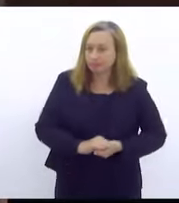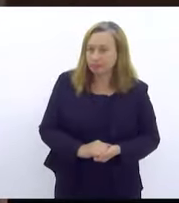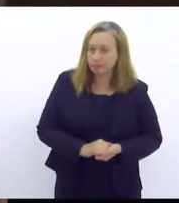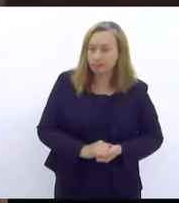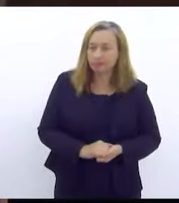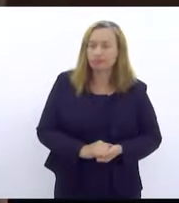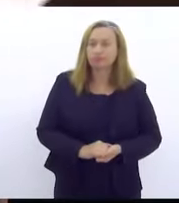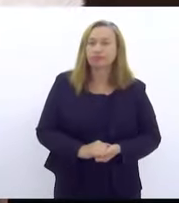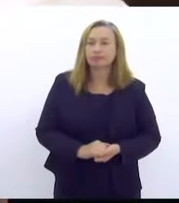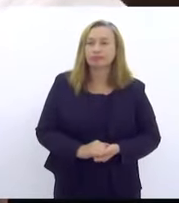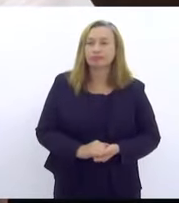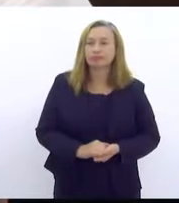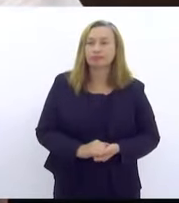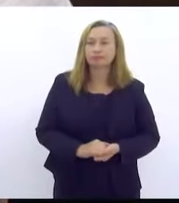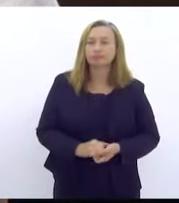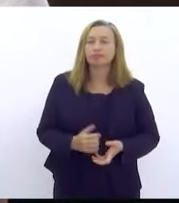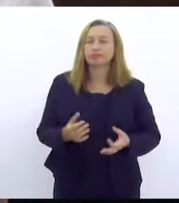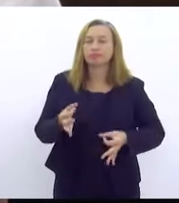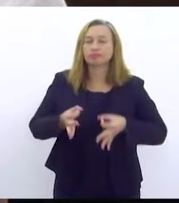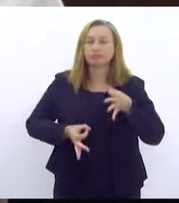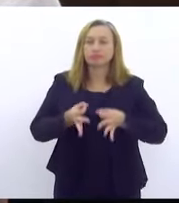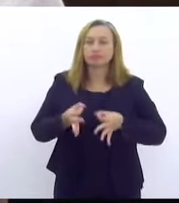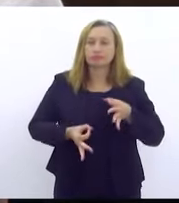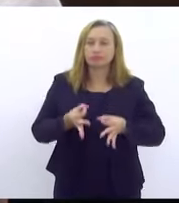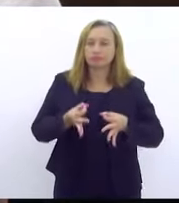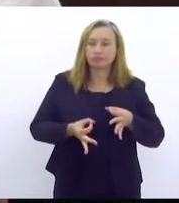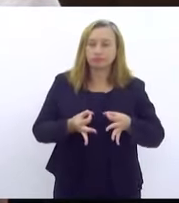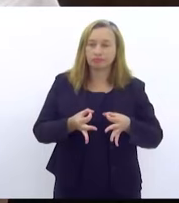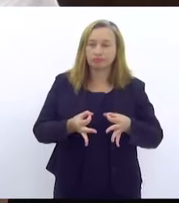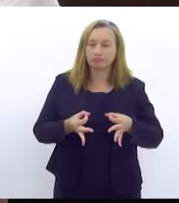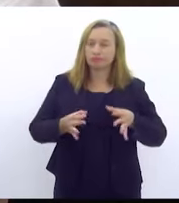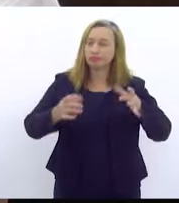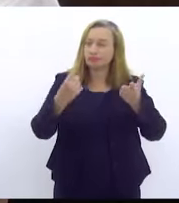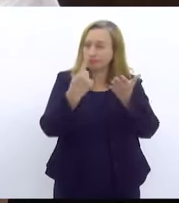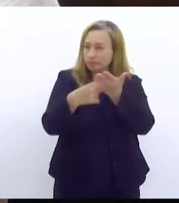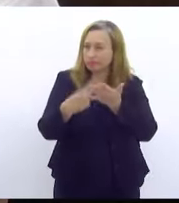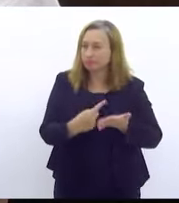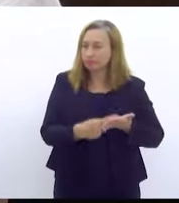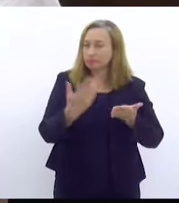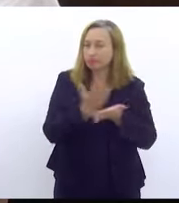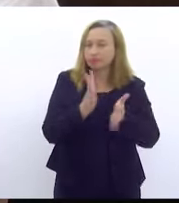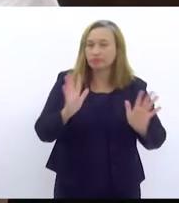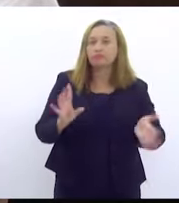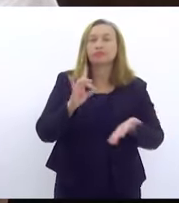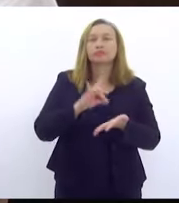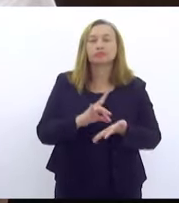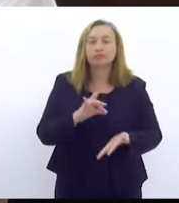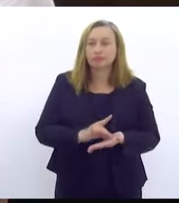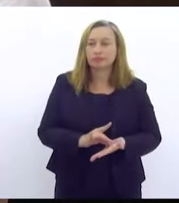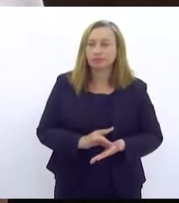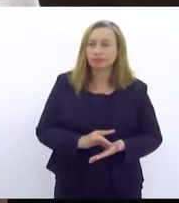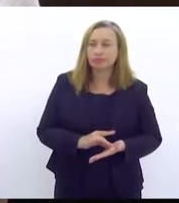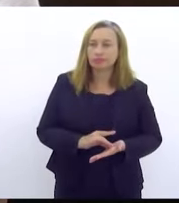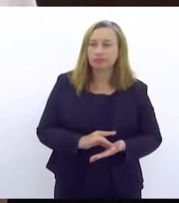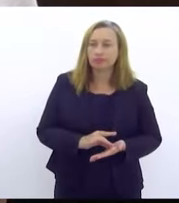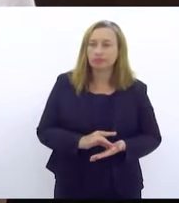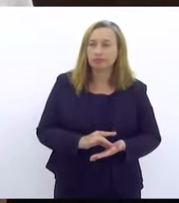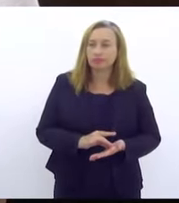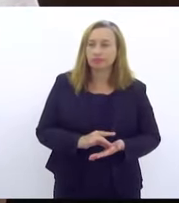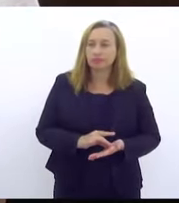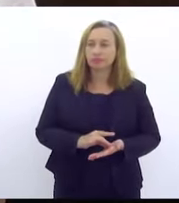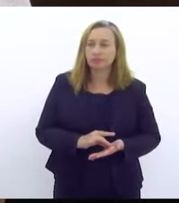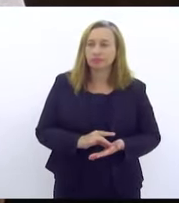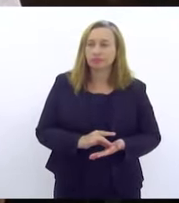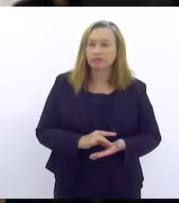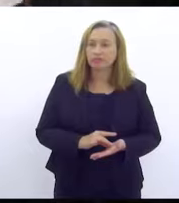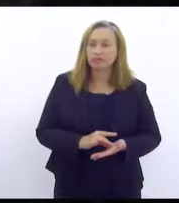sem que a gente traga o judiciário para dentro, para fazermos um acordo, para a gente acabar de verdade com essa coisa de enxugar gelo